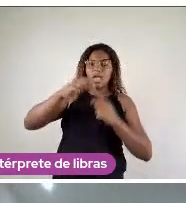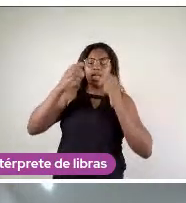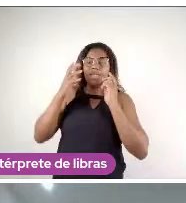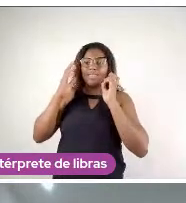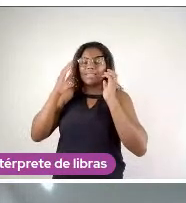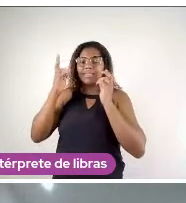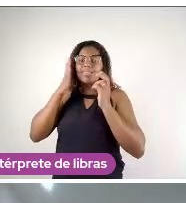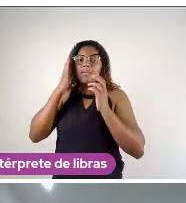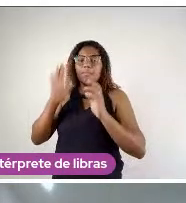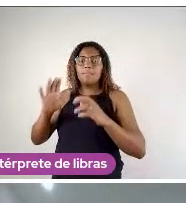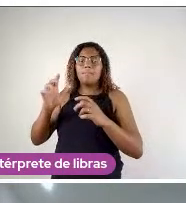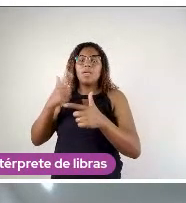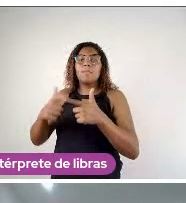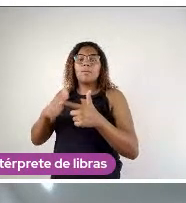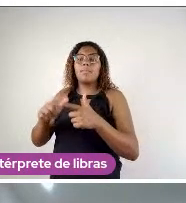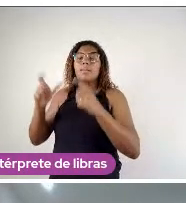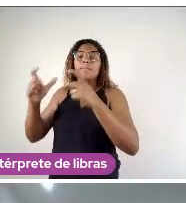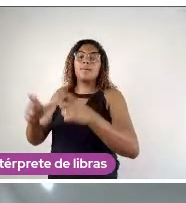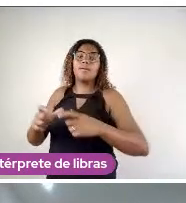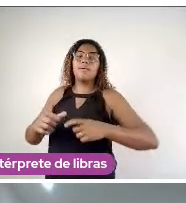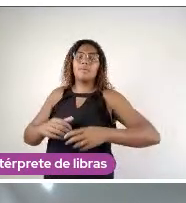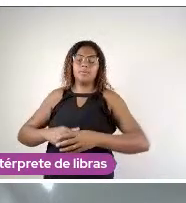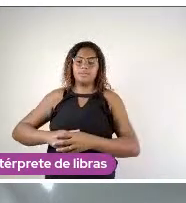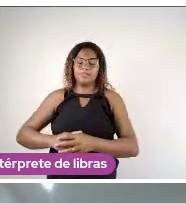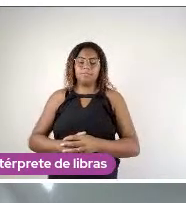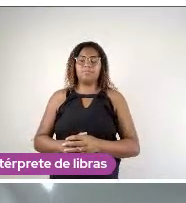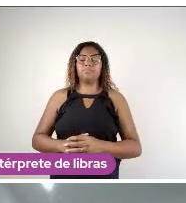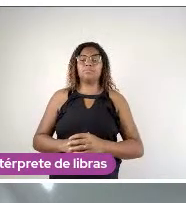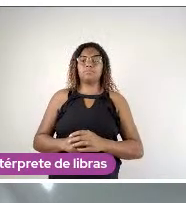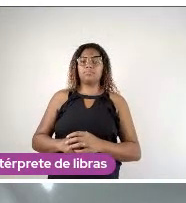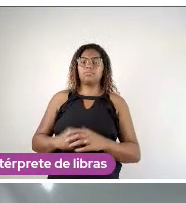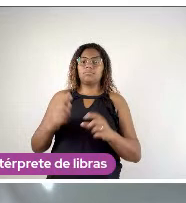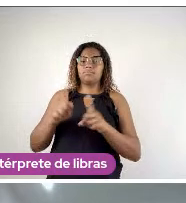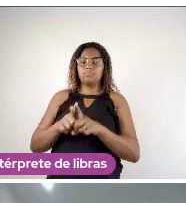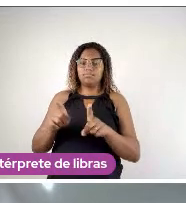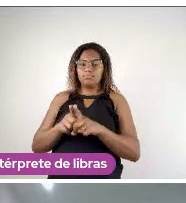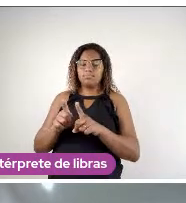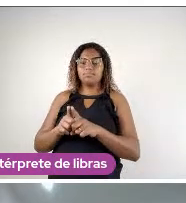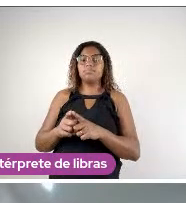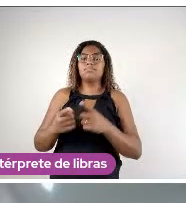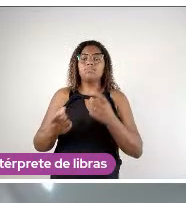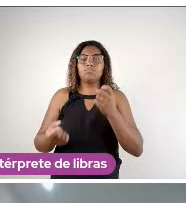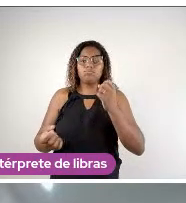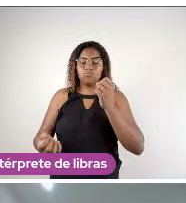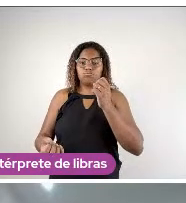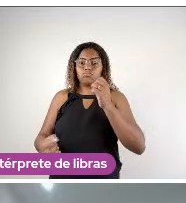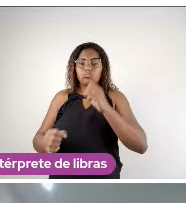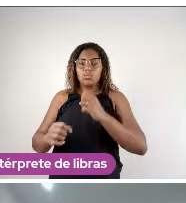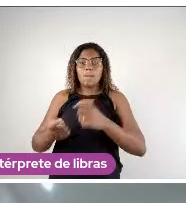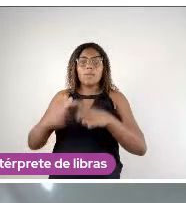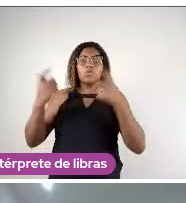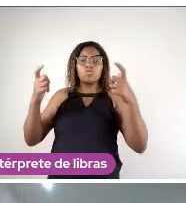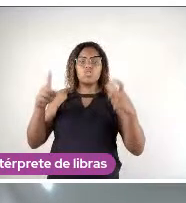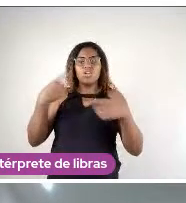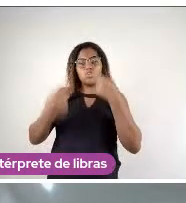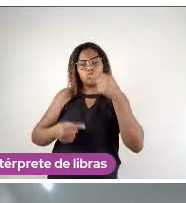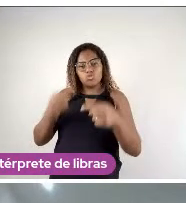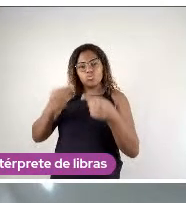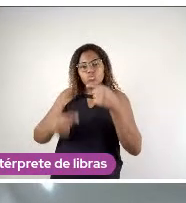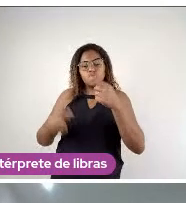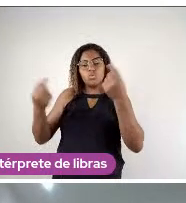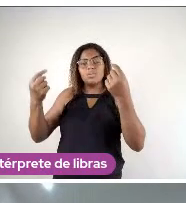problema. E o oceano produtivo, a gente discutiu um pouco os desafios para uma Amazônia